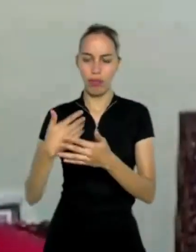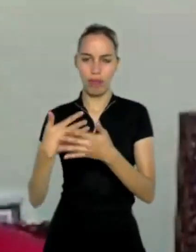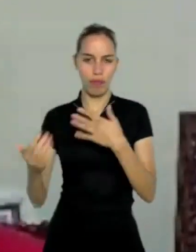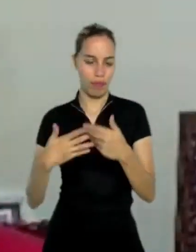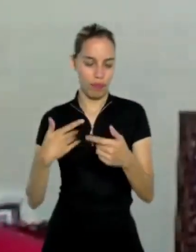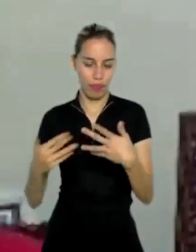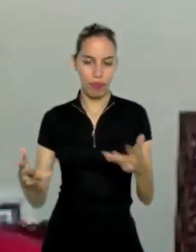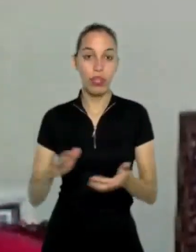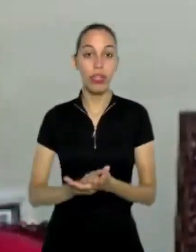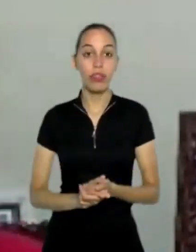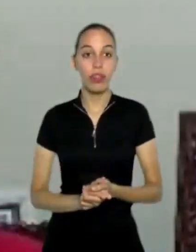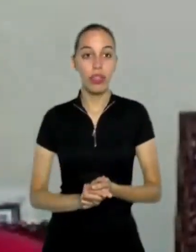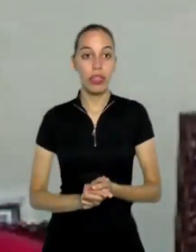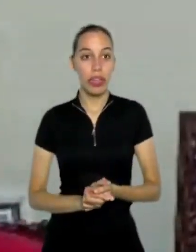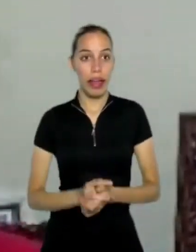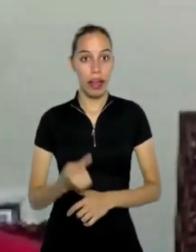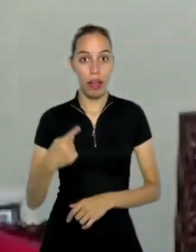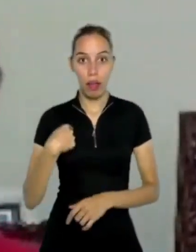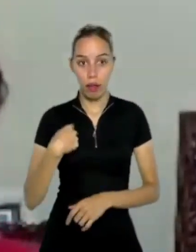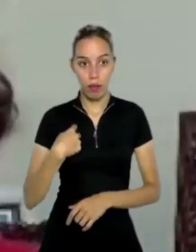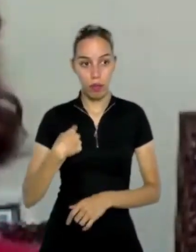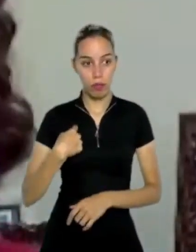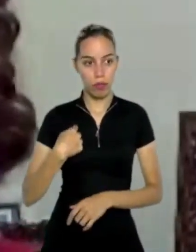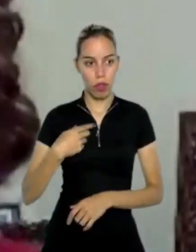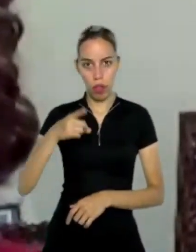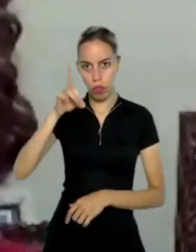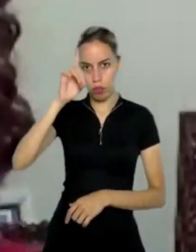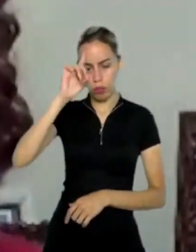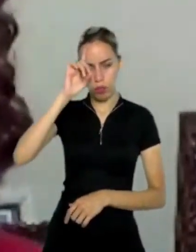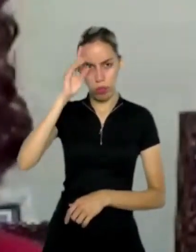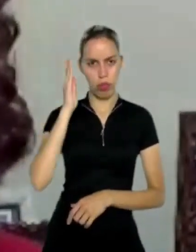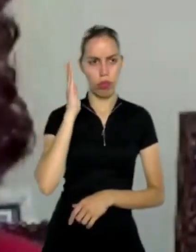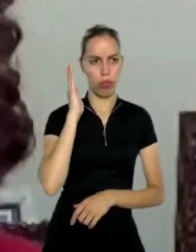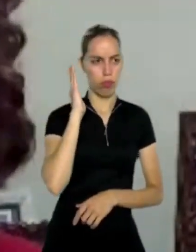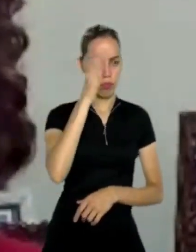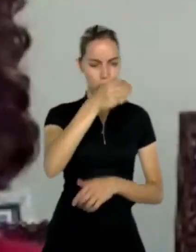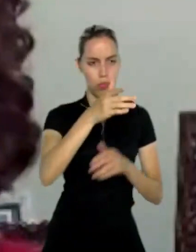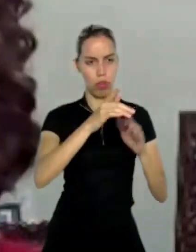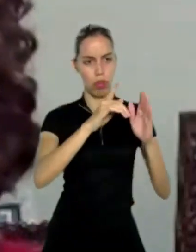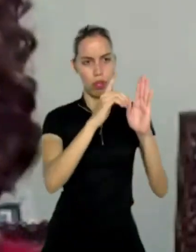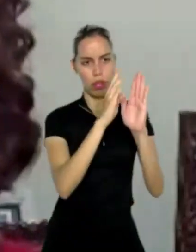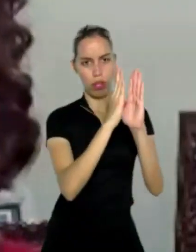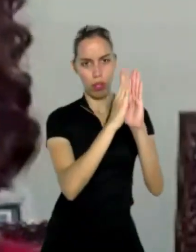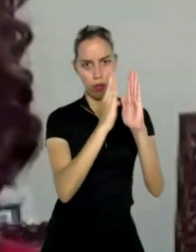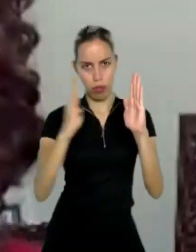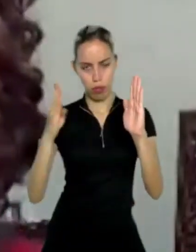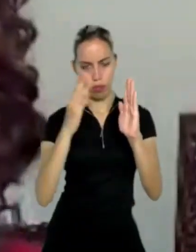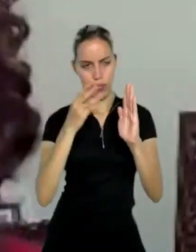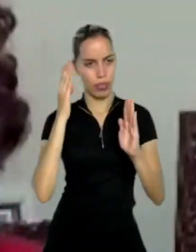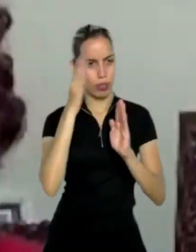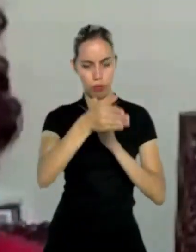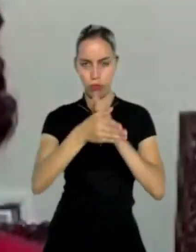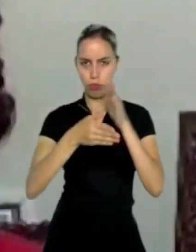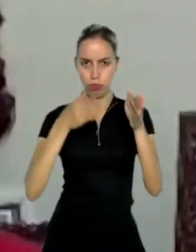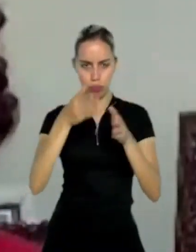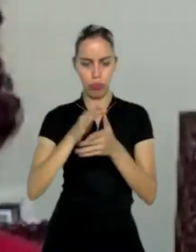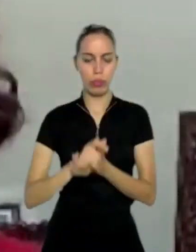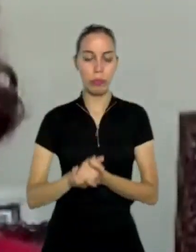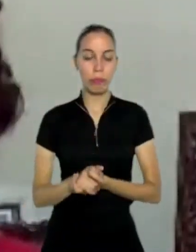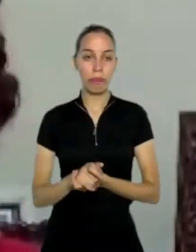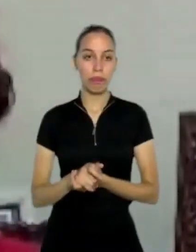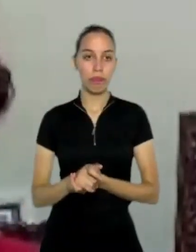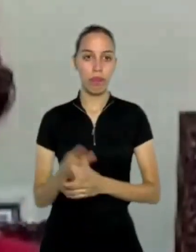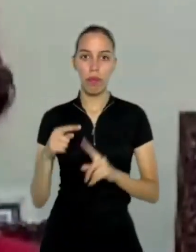era frequentadora assídua da biblioteca. Mas, assim, nunca tinha pensado em